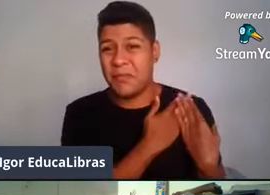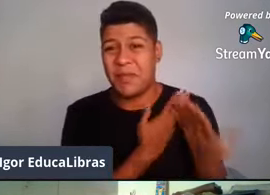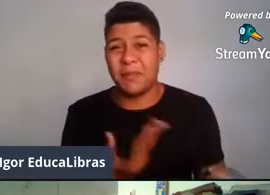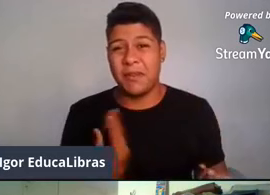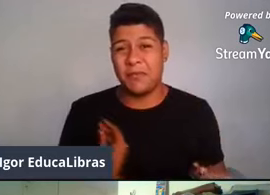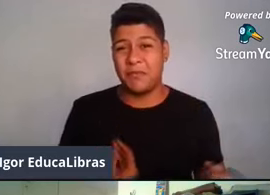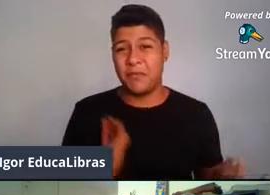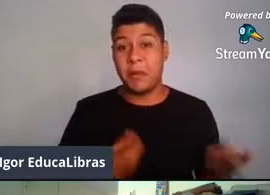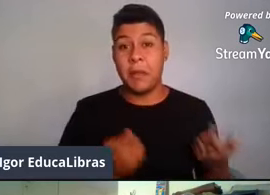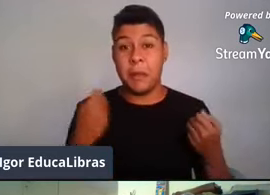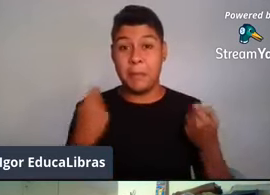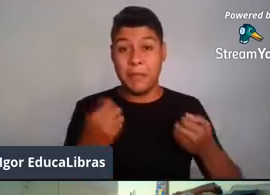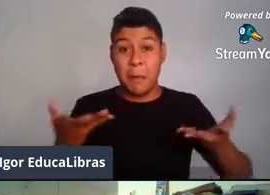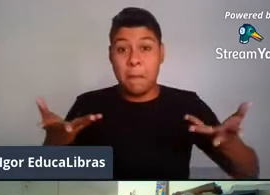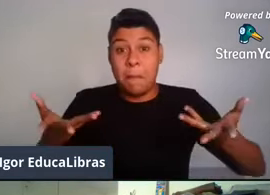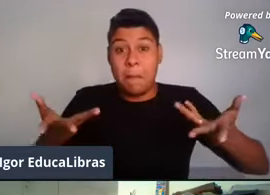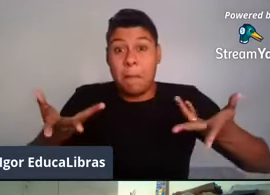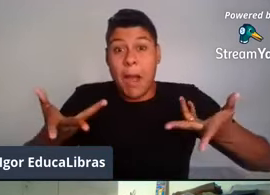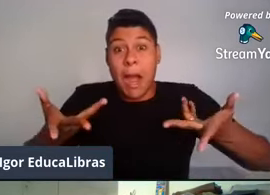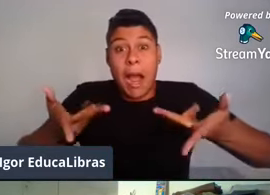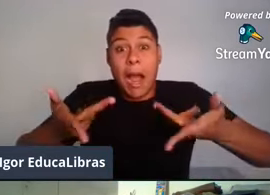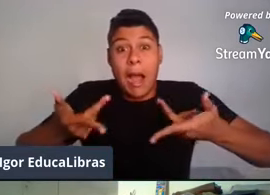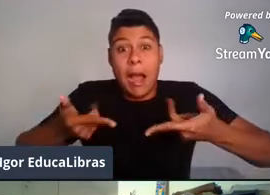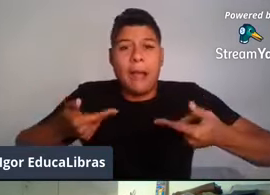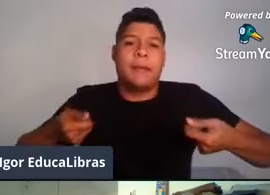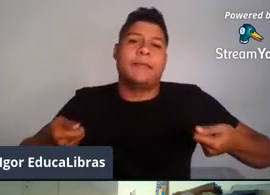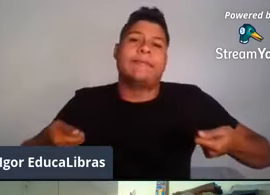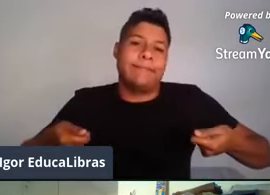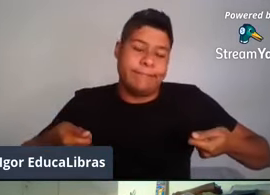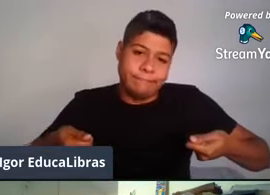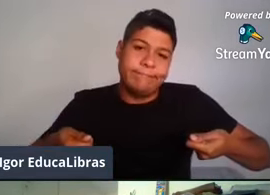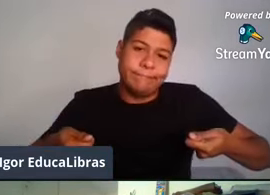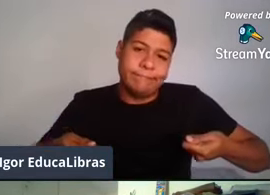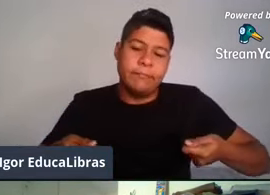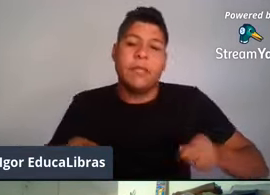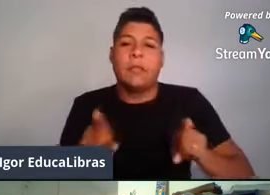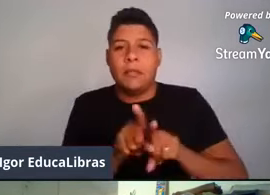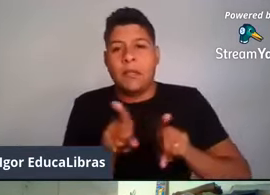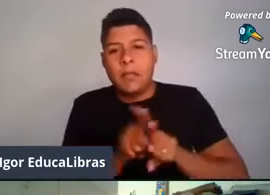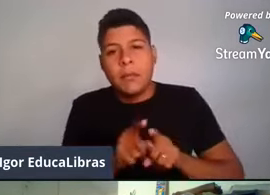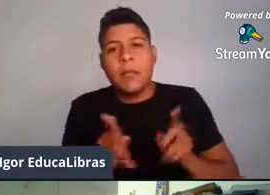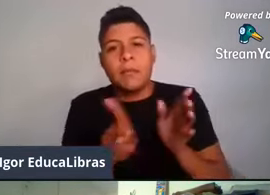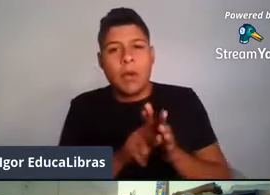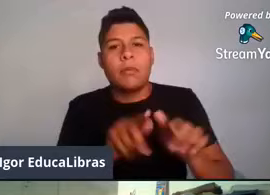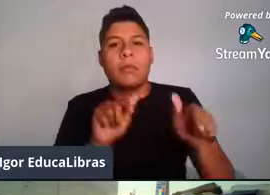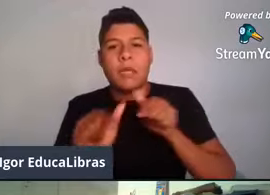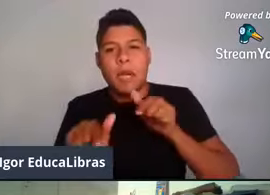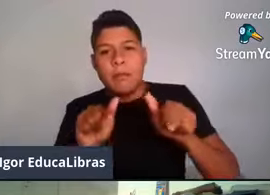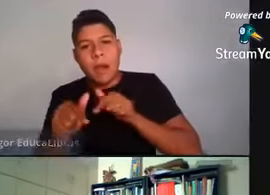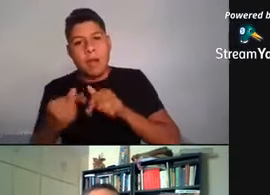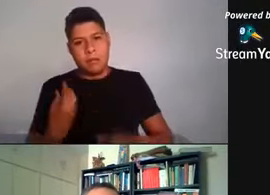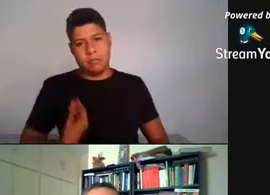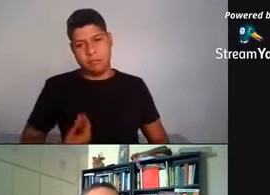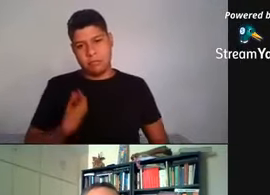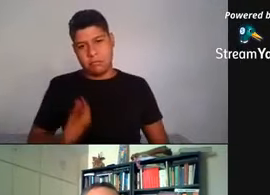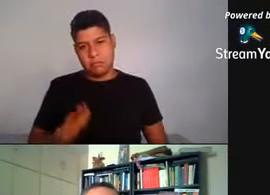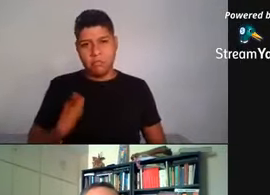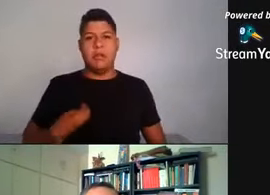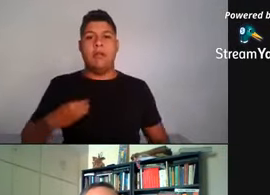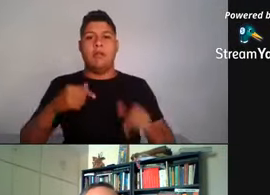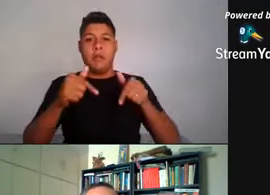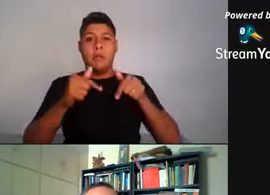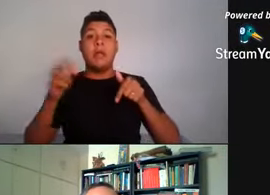um super funcionário, né? Então, isso também, embora a área do trabalho não fosse a minha área de atuação, mas eu me